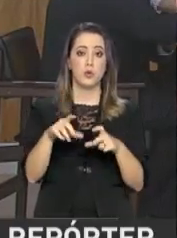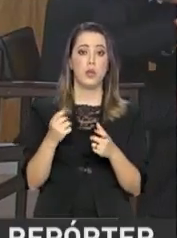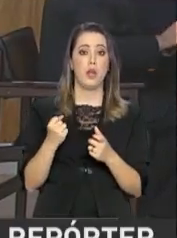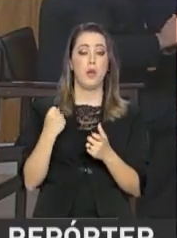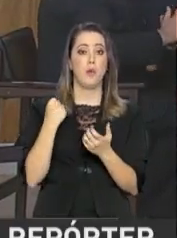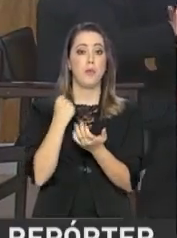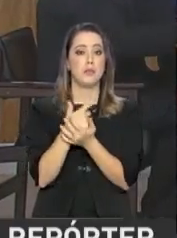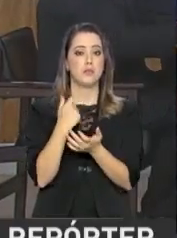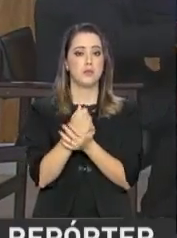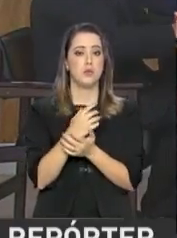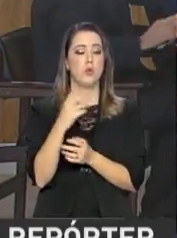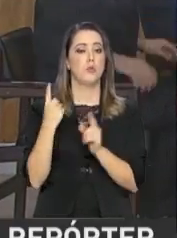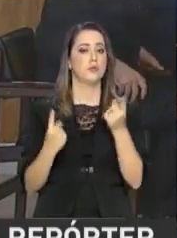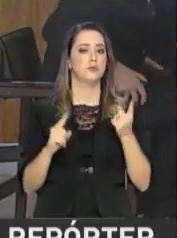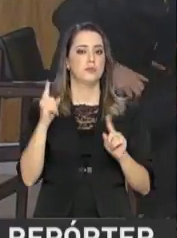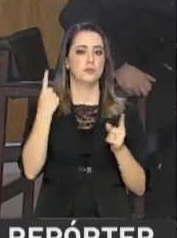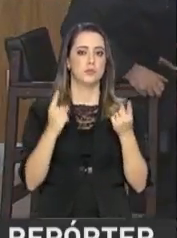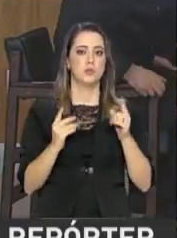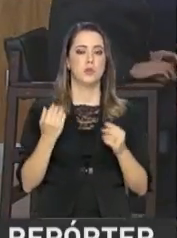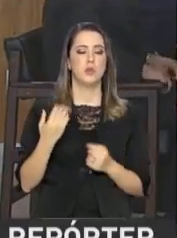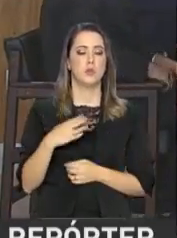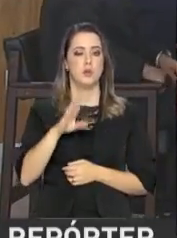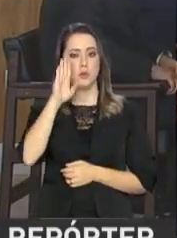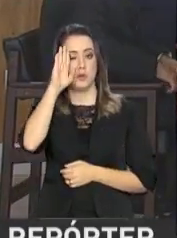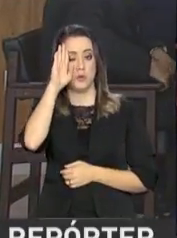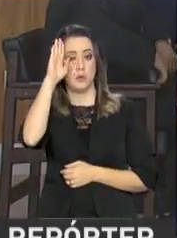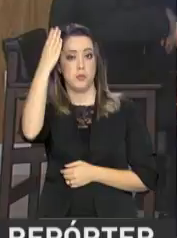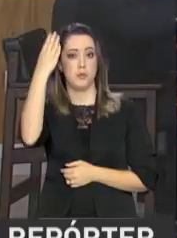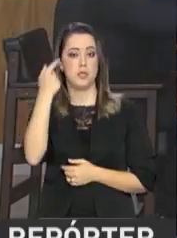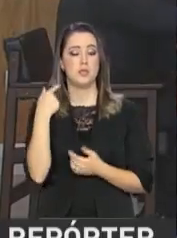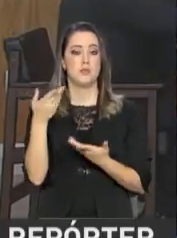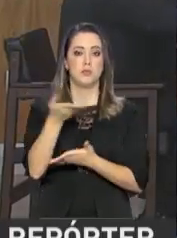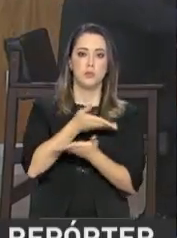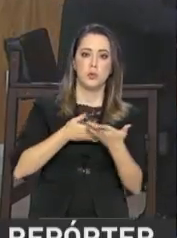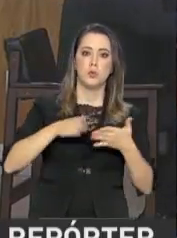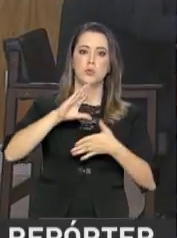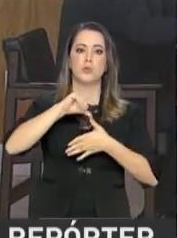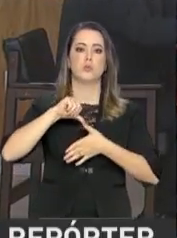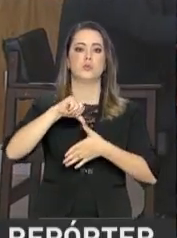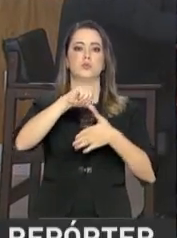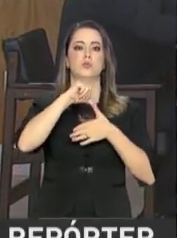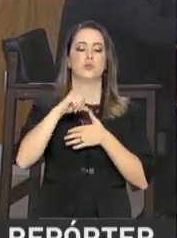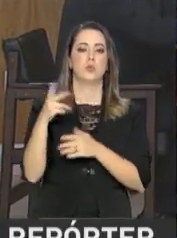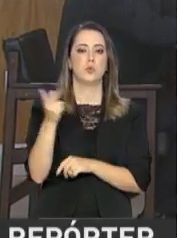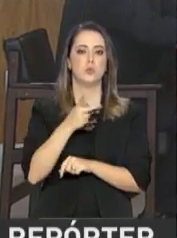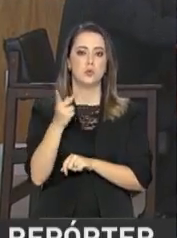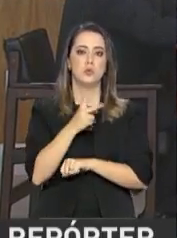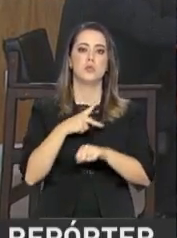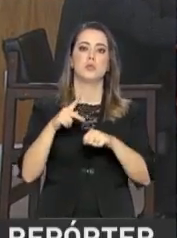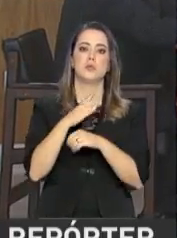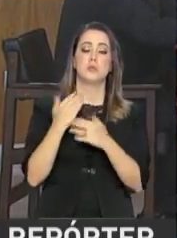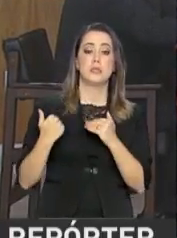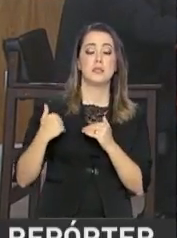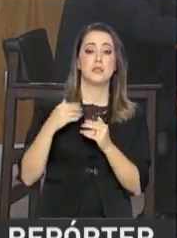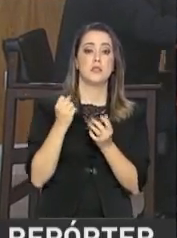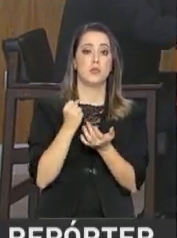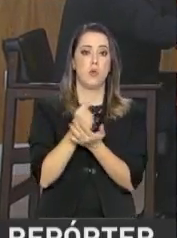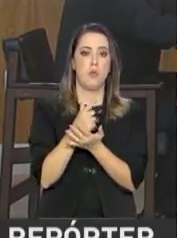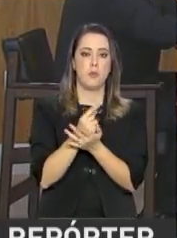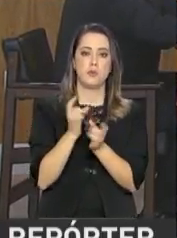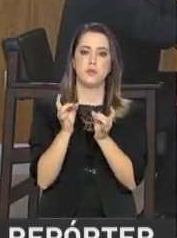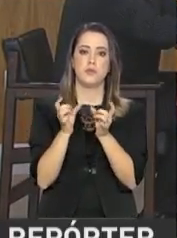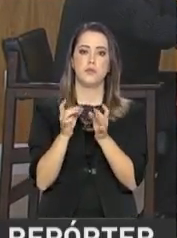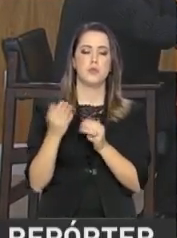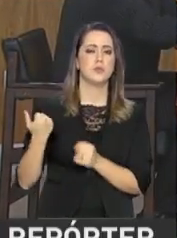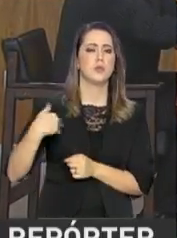e o principal parceiro comercial do chile na américa do sul o intercâmbio comercial entre os dois países chega 8 bilhões e